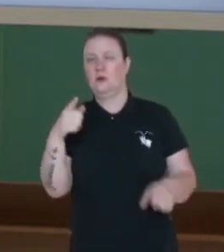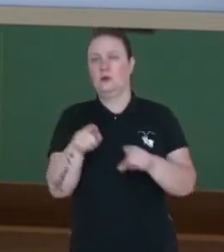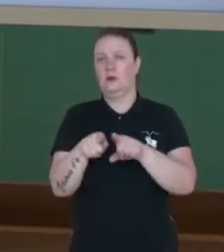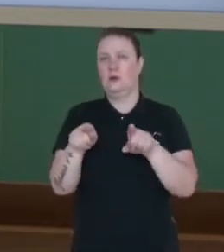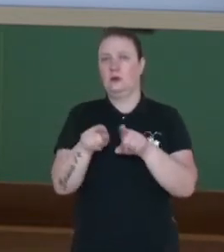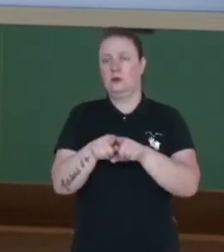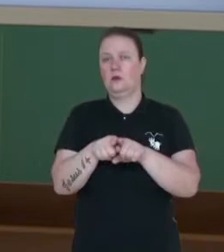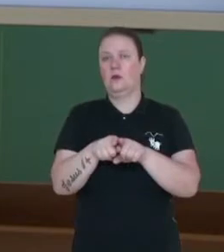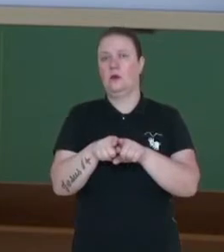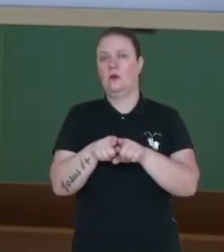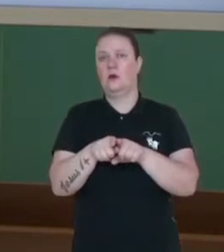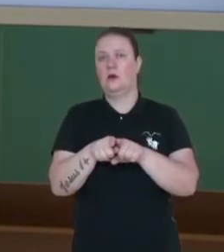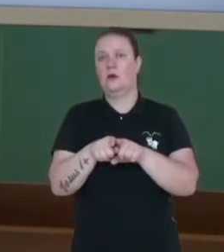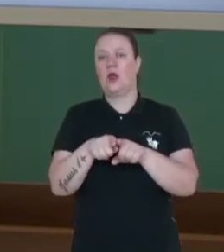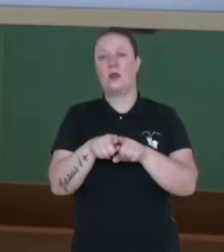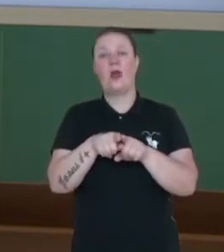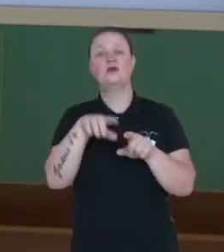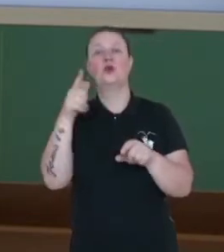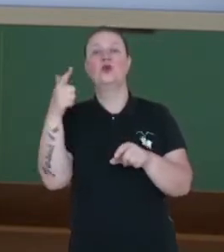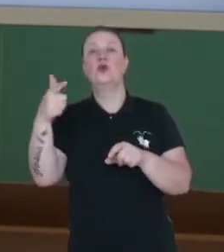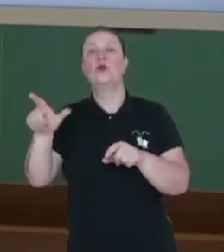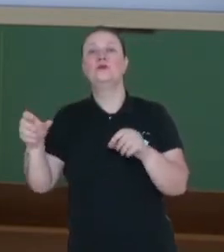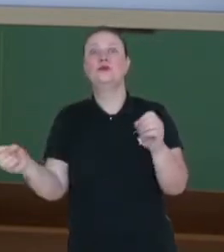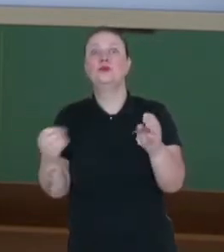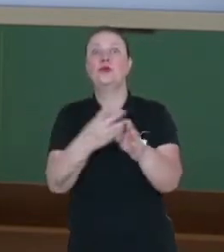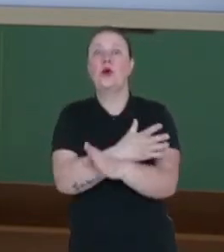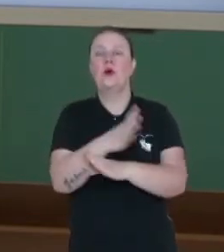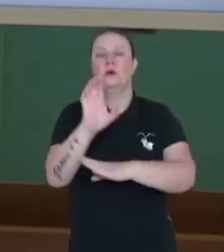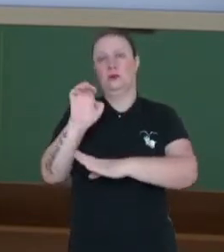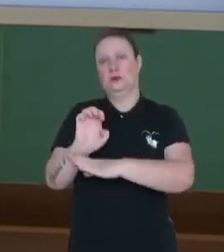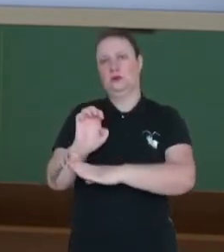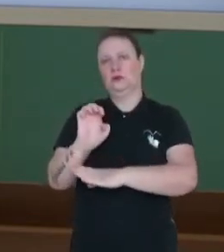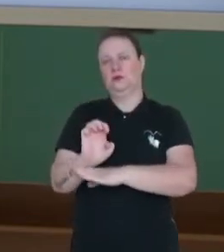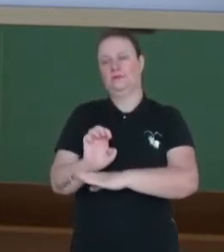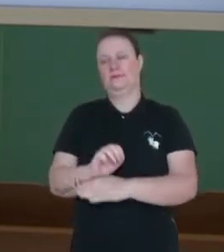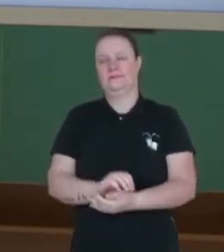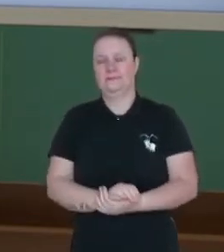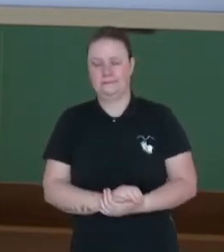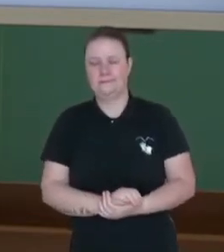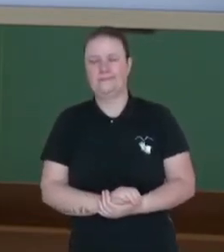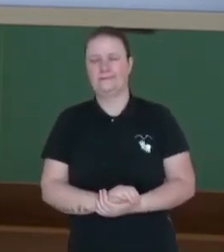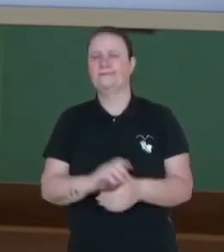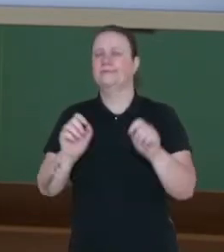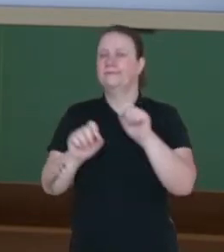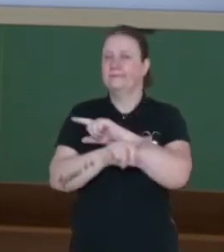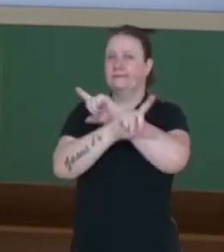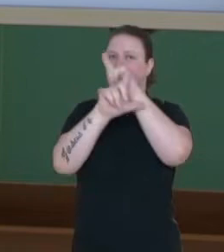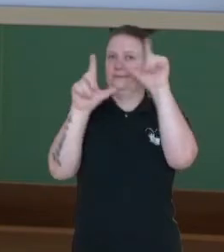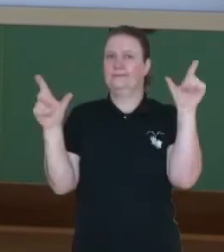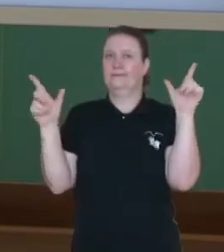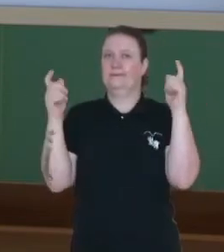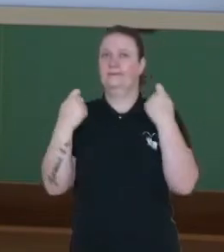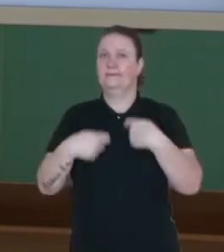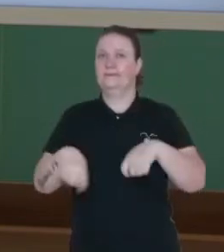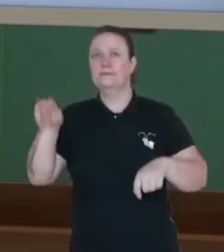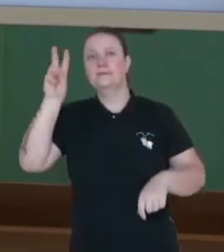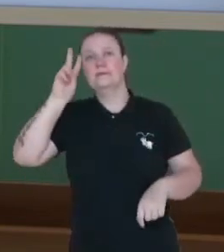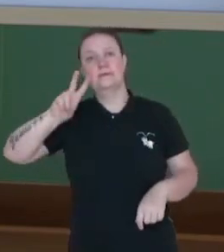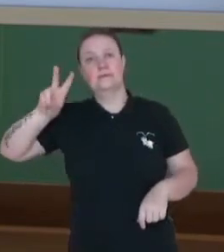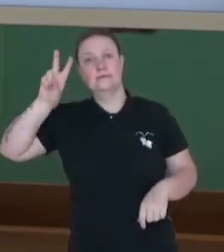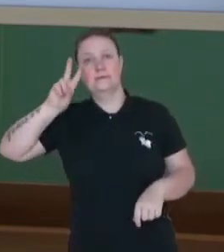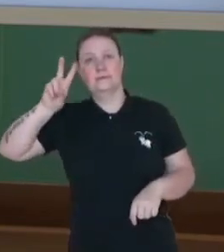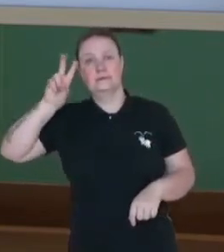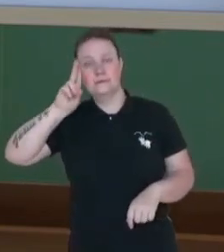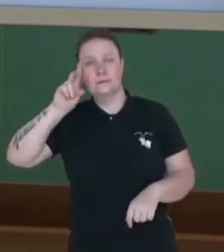Brasil como uma nova província. Então, um marcador temporal. É claro, a gente não pode deixar de lembrar que a presença